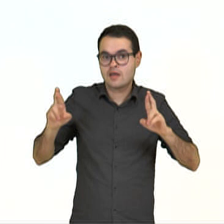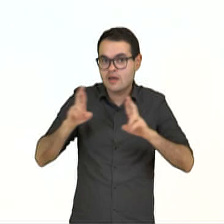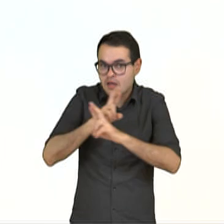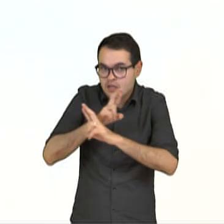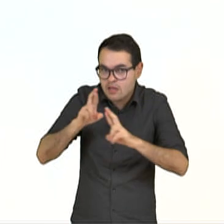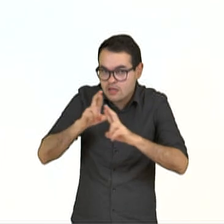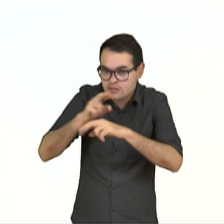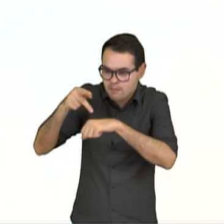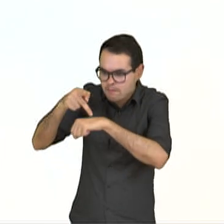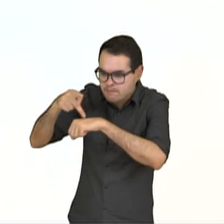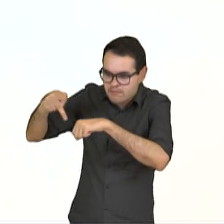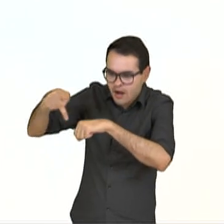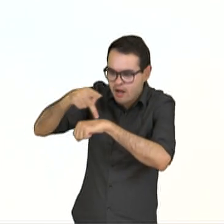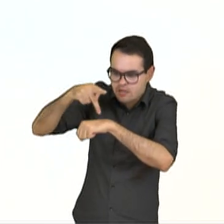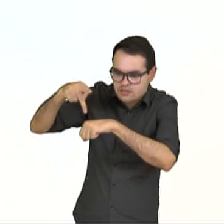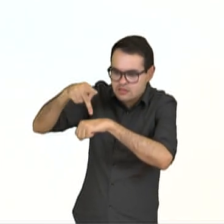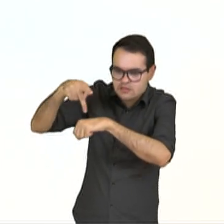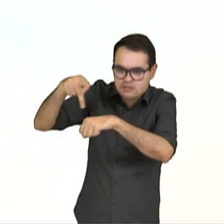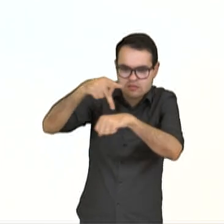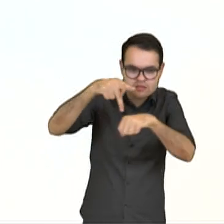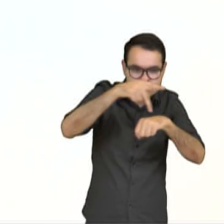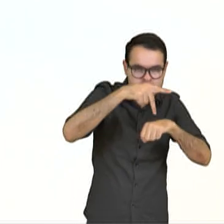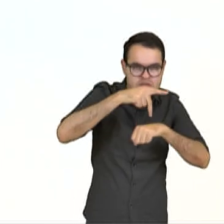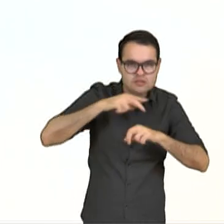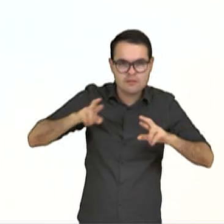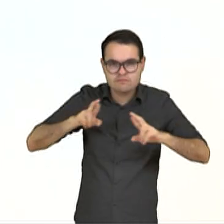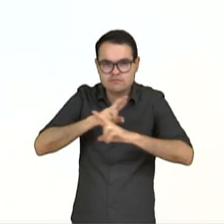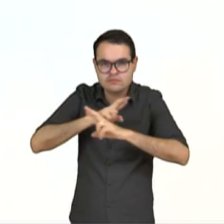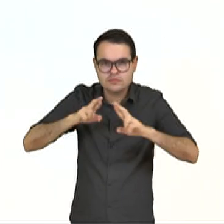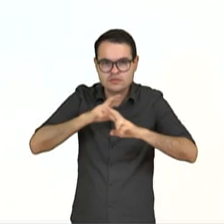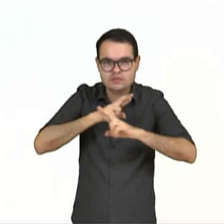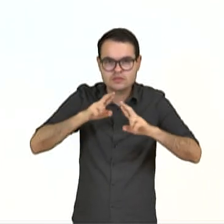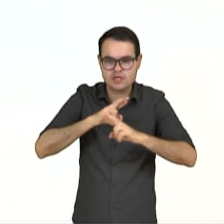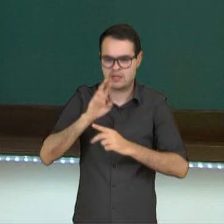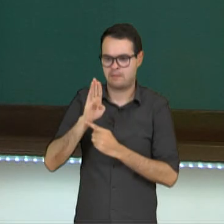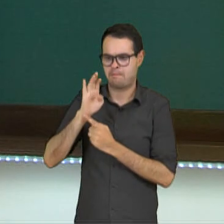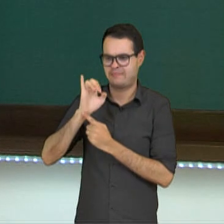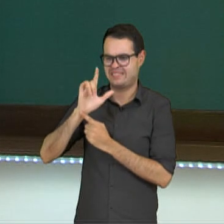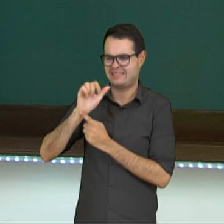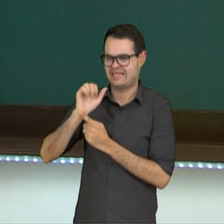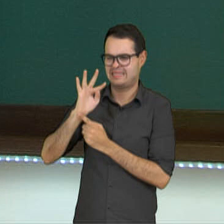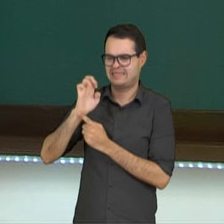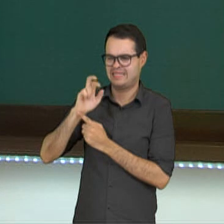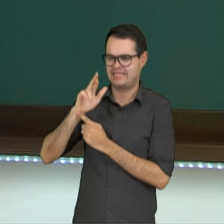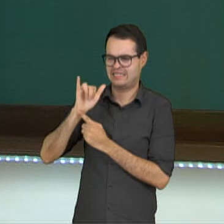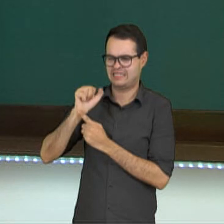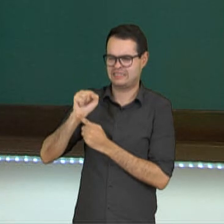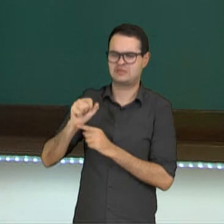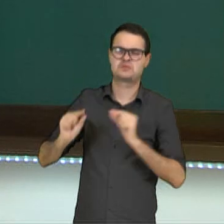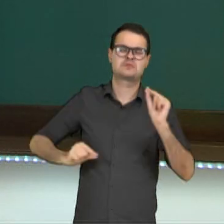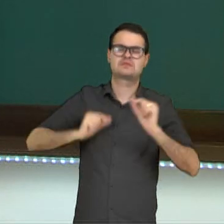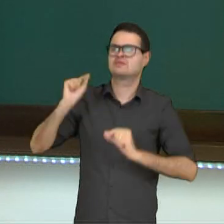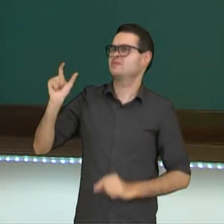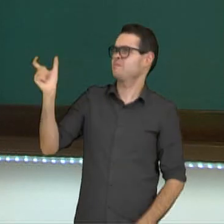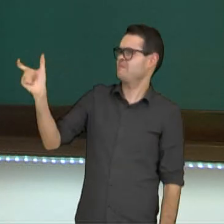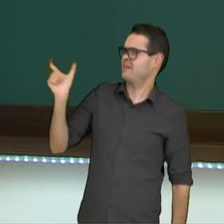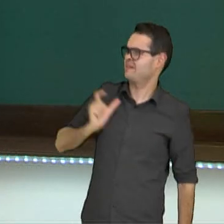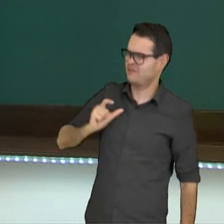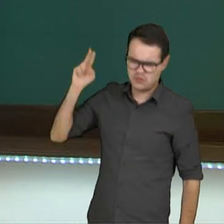Relações entre países. Bilaterais. Meu Deus, lá vem a professora com uma palavra que eu nunca